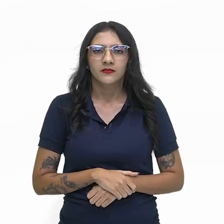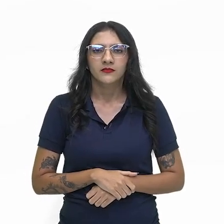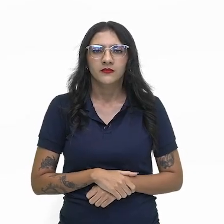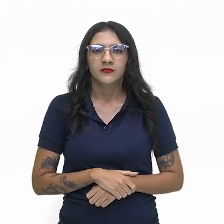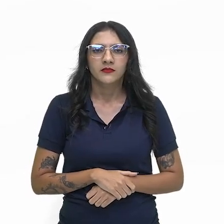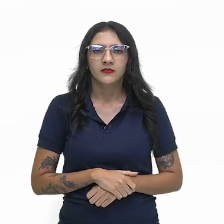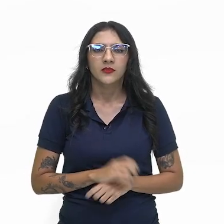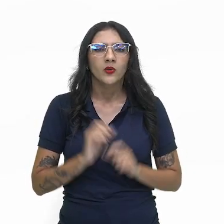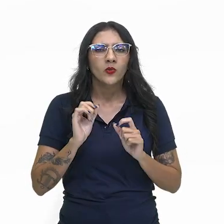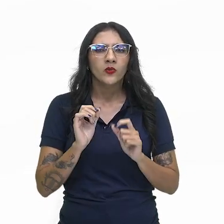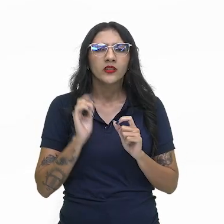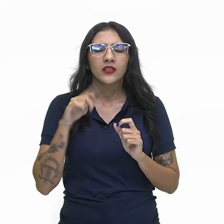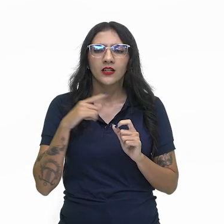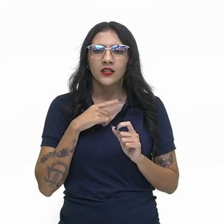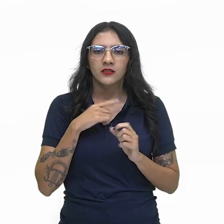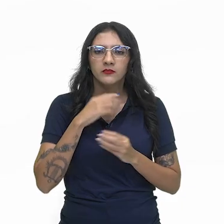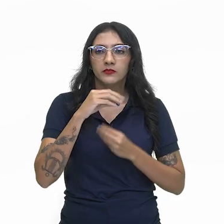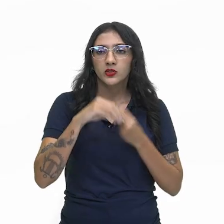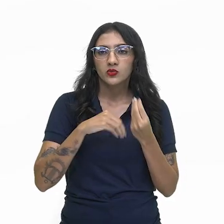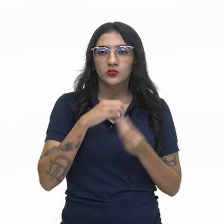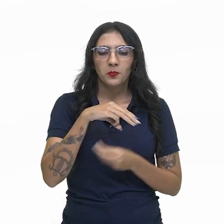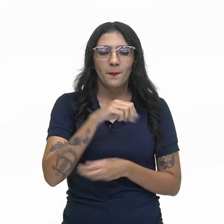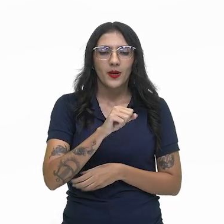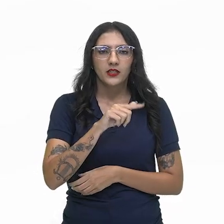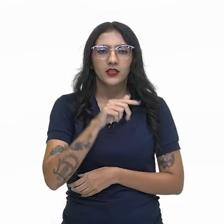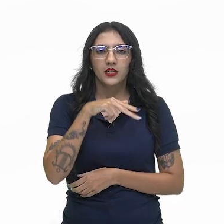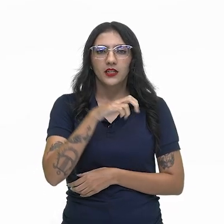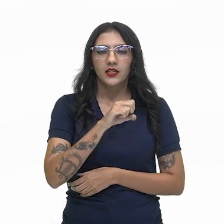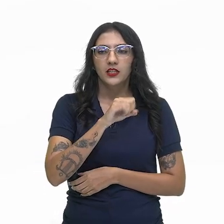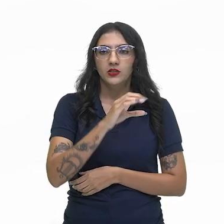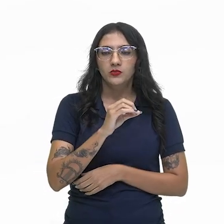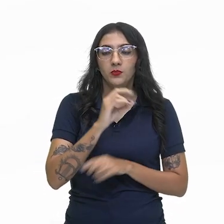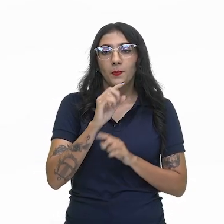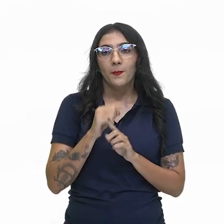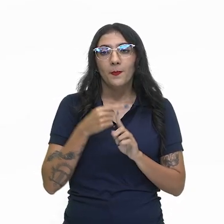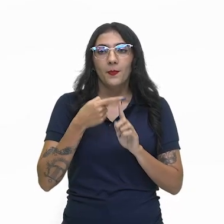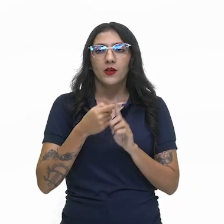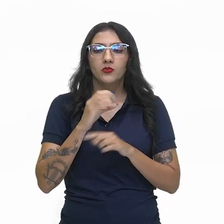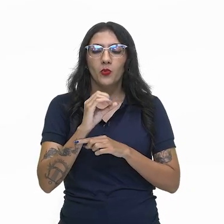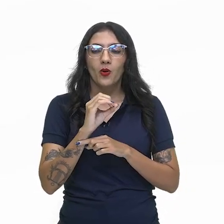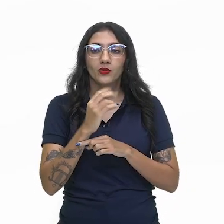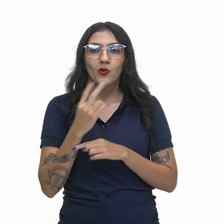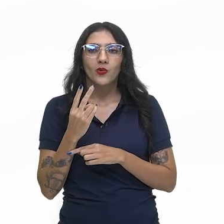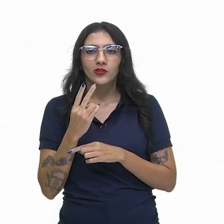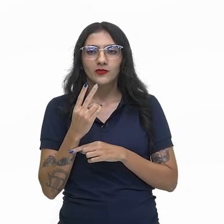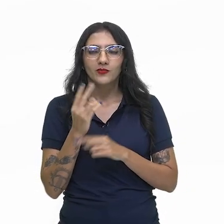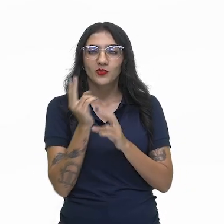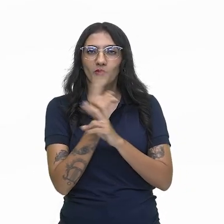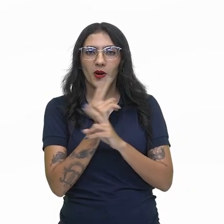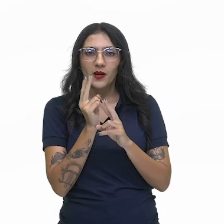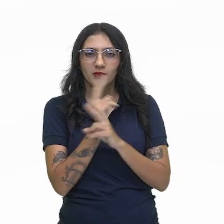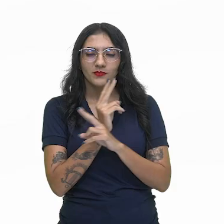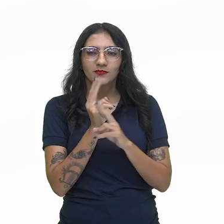a reação do magnésio com o gás oxigênio